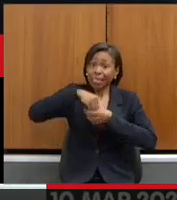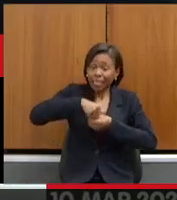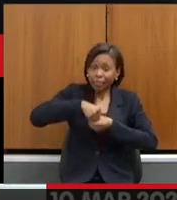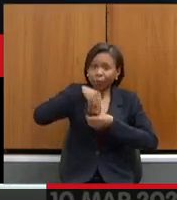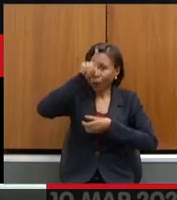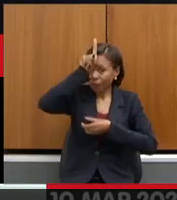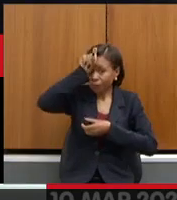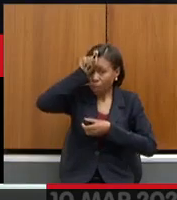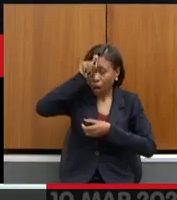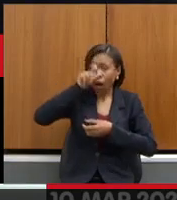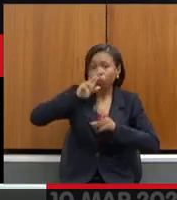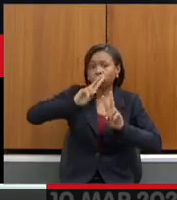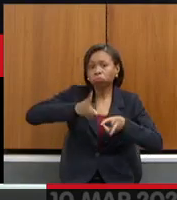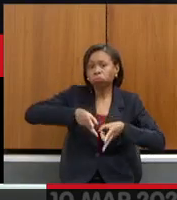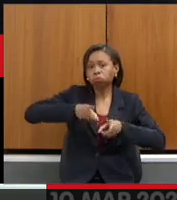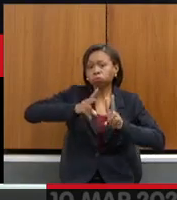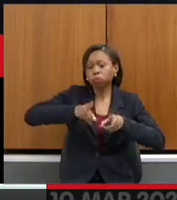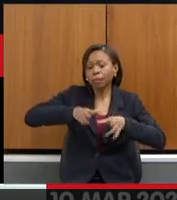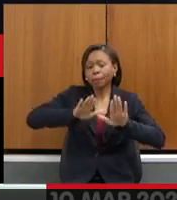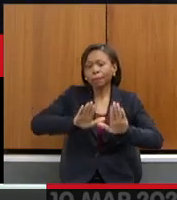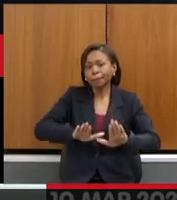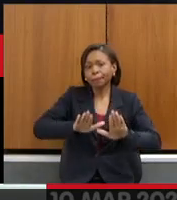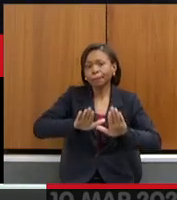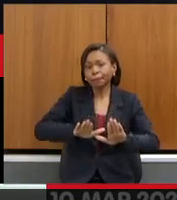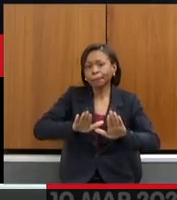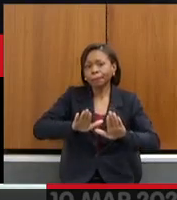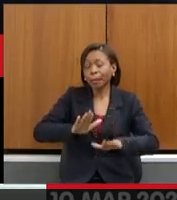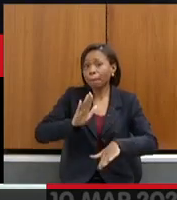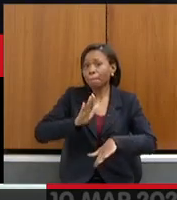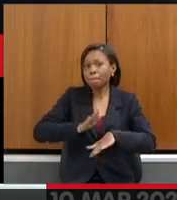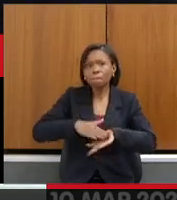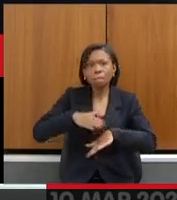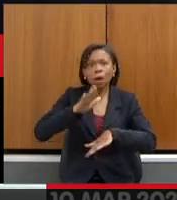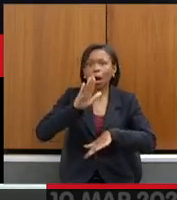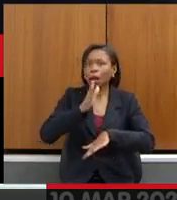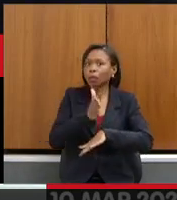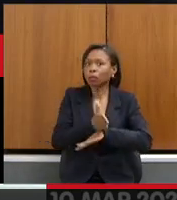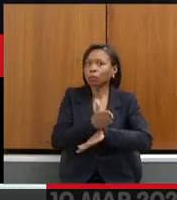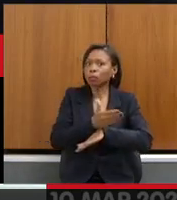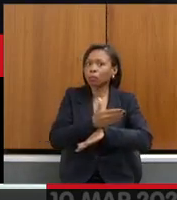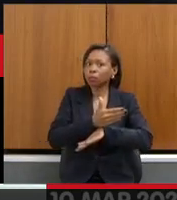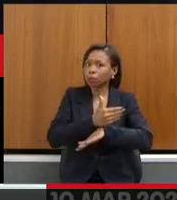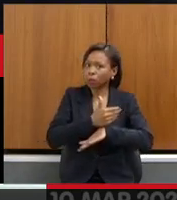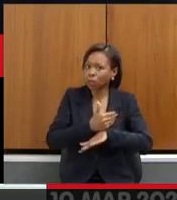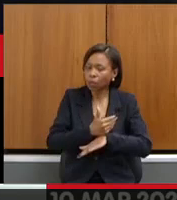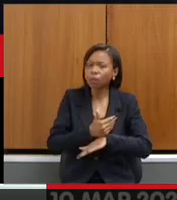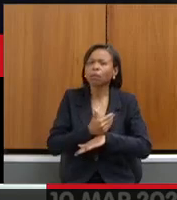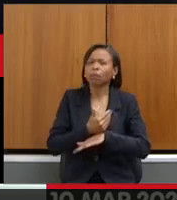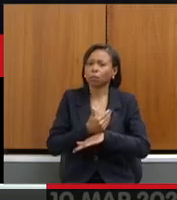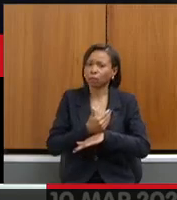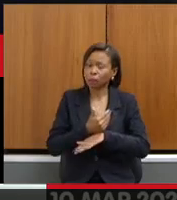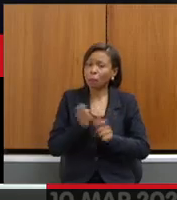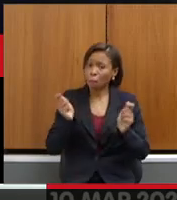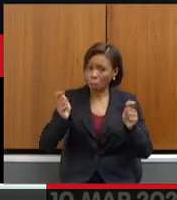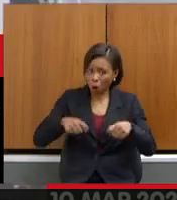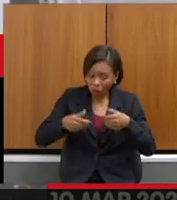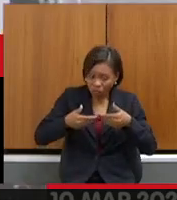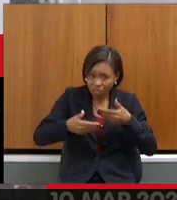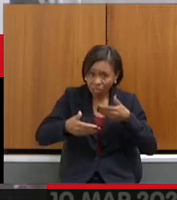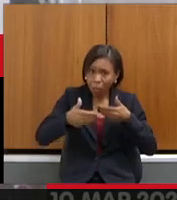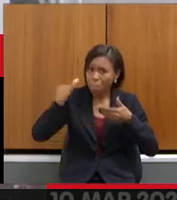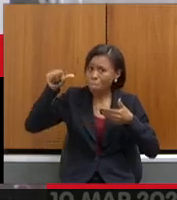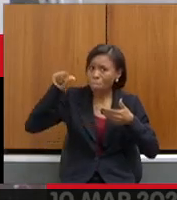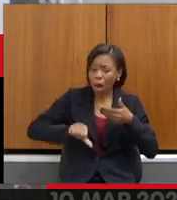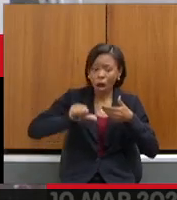tem mais tempo no hospital e com isso a dificuldade de leito tem cima per é da maior que se agravar daqui para frente